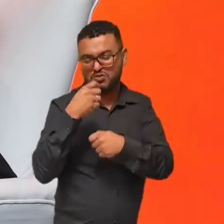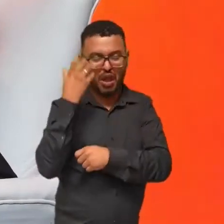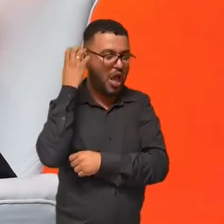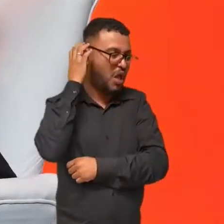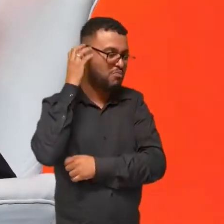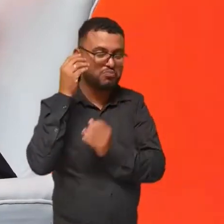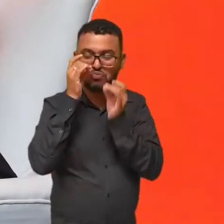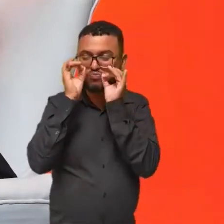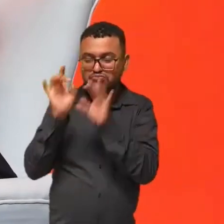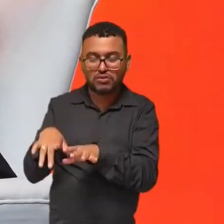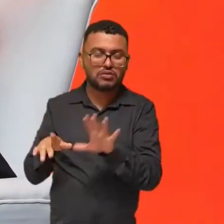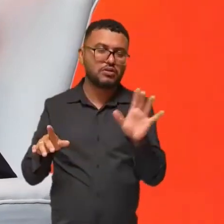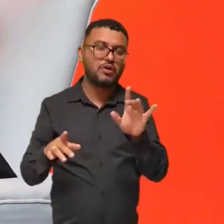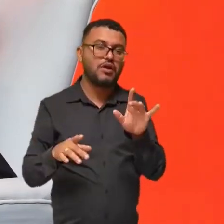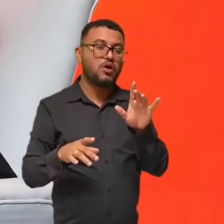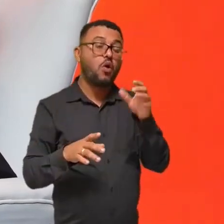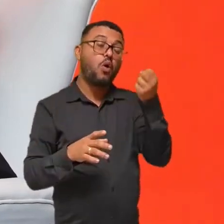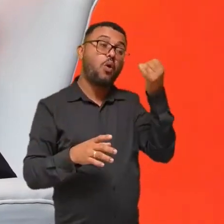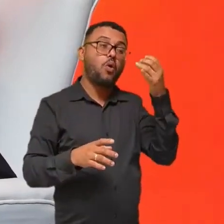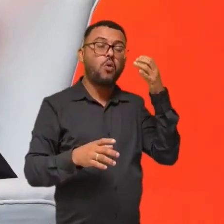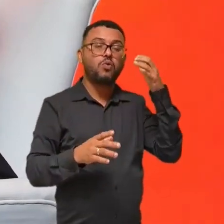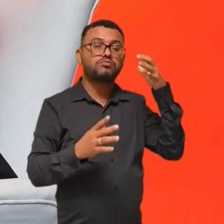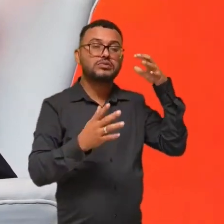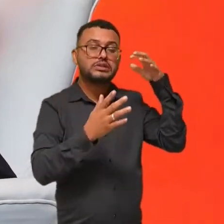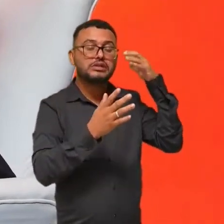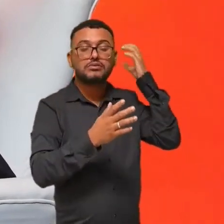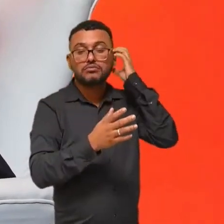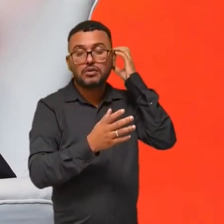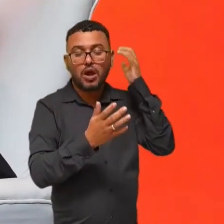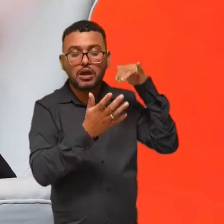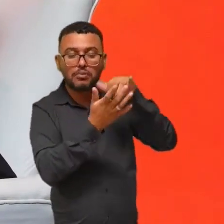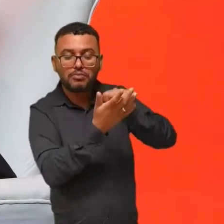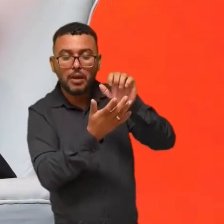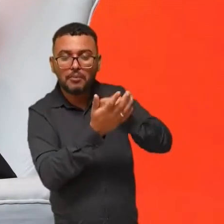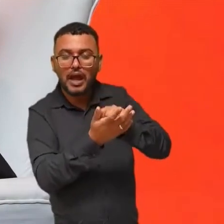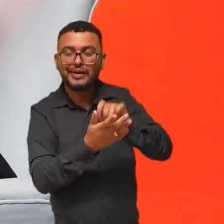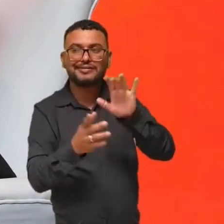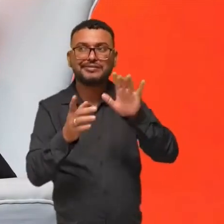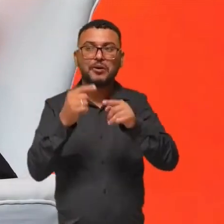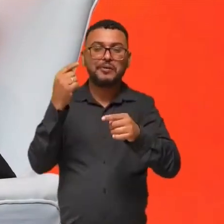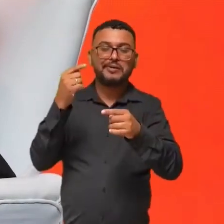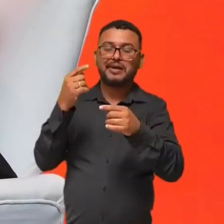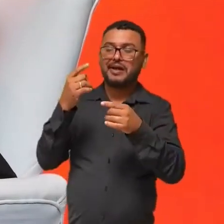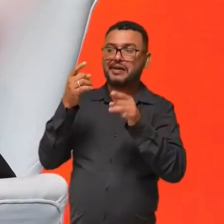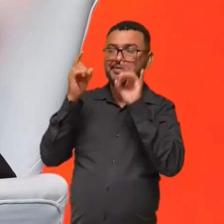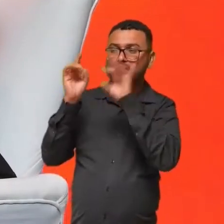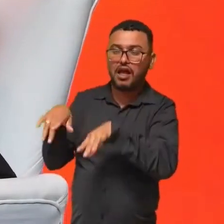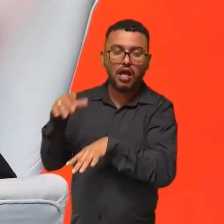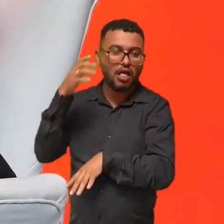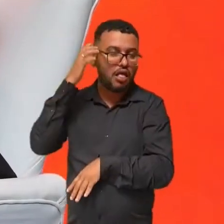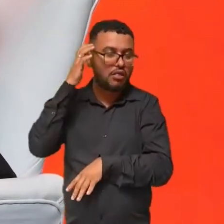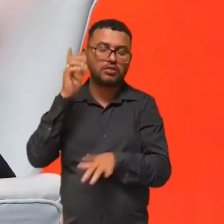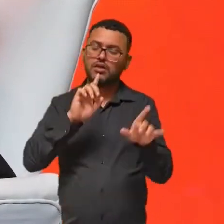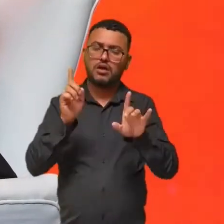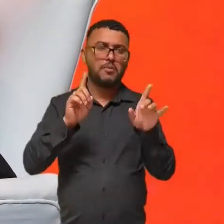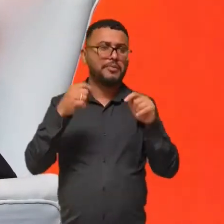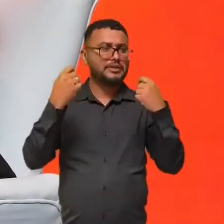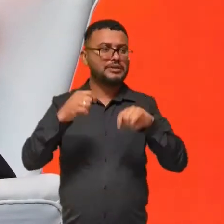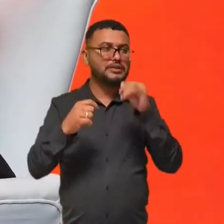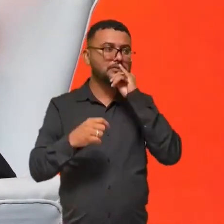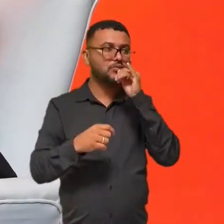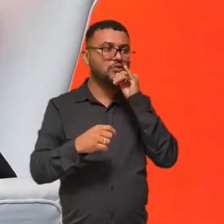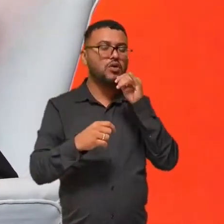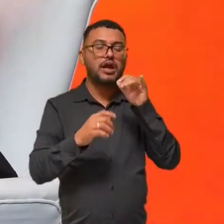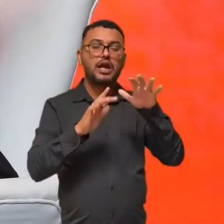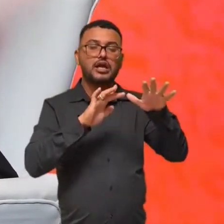o rádio. Tudo é complementar. Uma estratégia tem que pensar em todos os tipos de mídia. Às vezes a gente fica falando de mídia social, como foi colocado aqui,